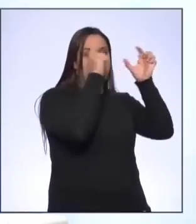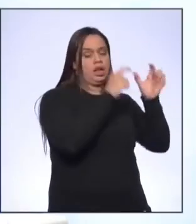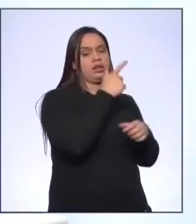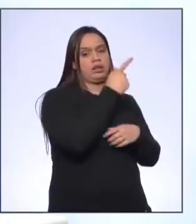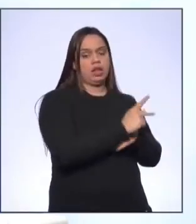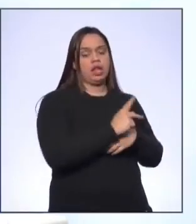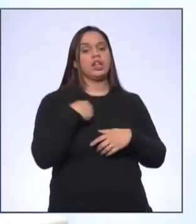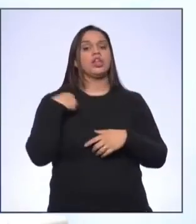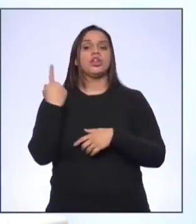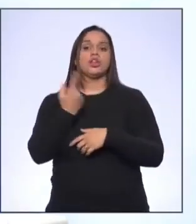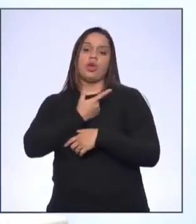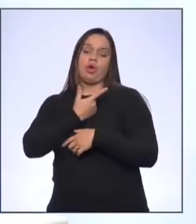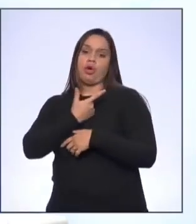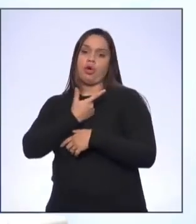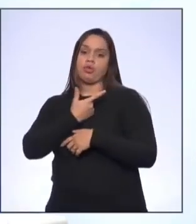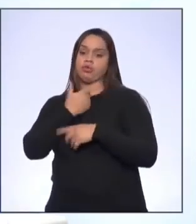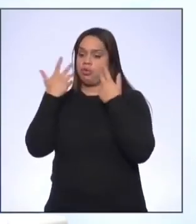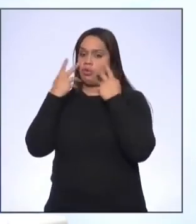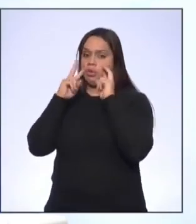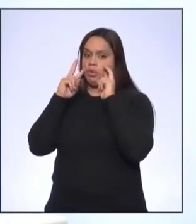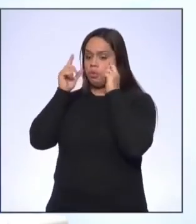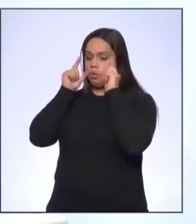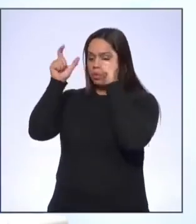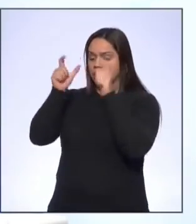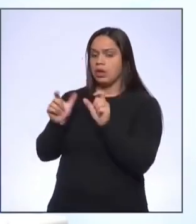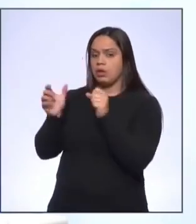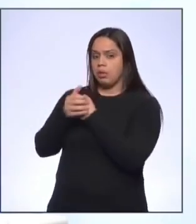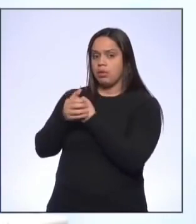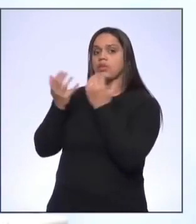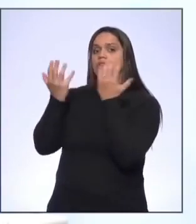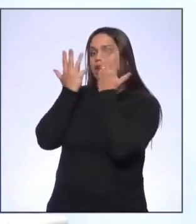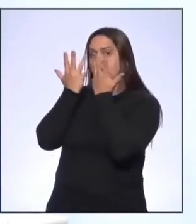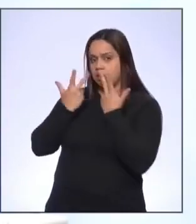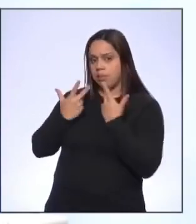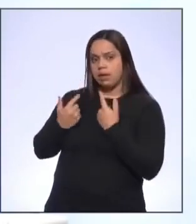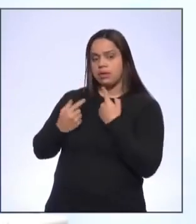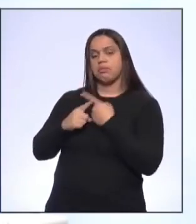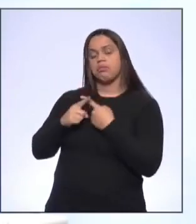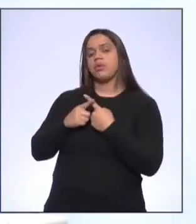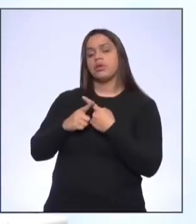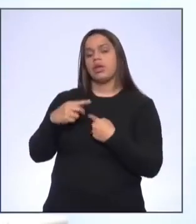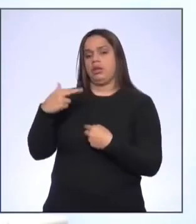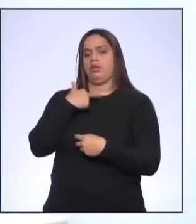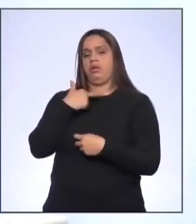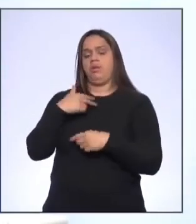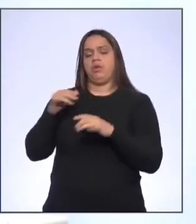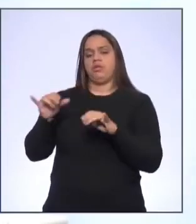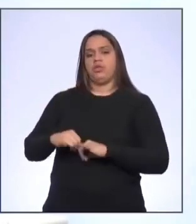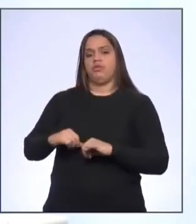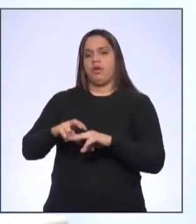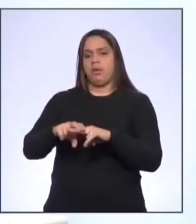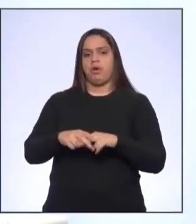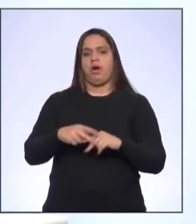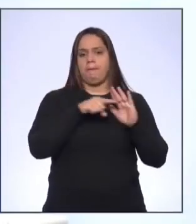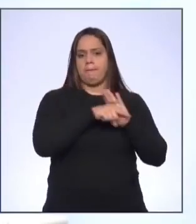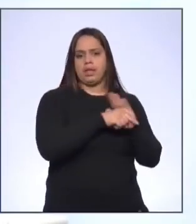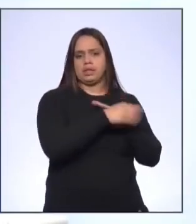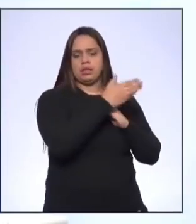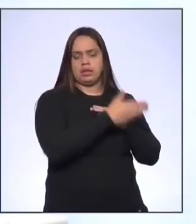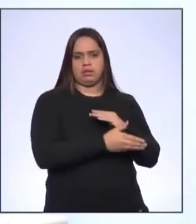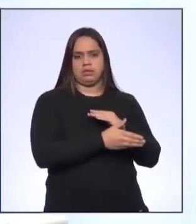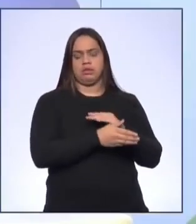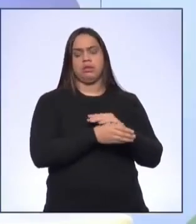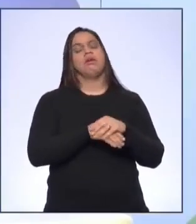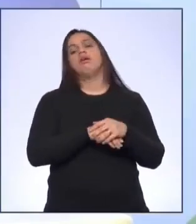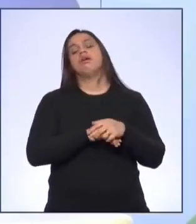com o interesse dos animaizinhos, protegendo os animais, que não podem sofrer por conta dessa situação. Eu